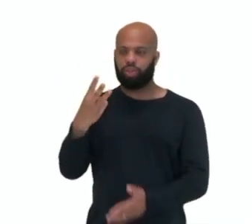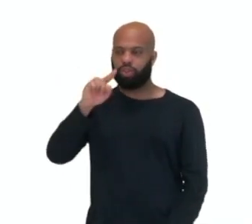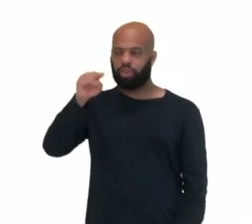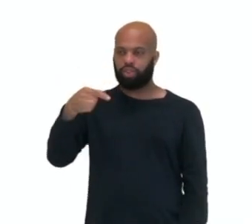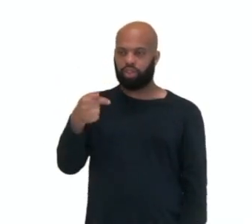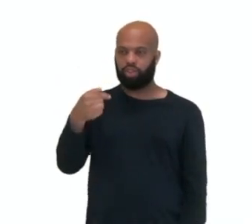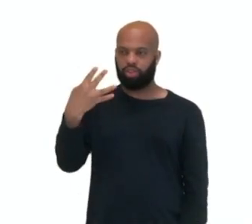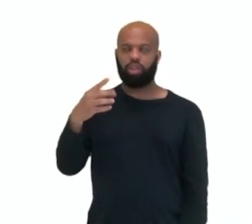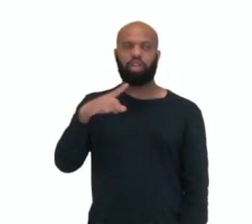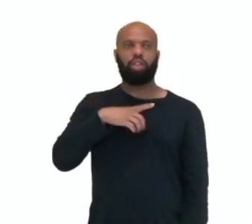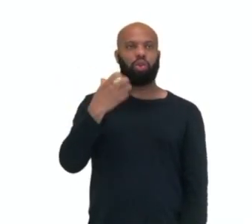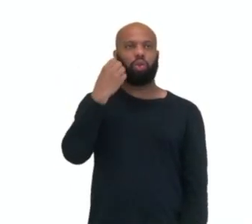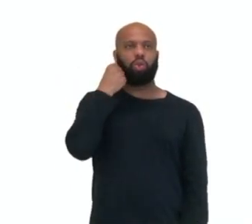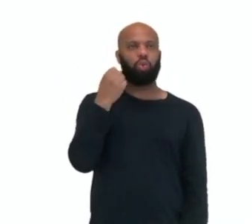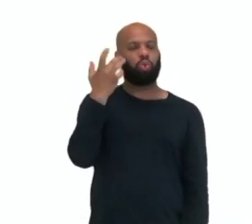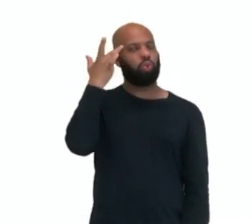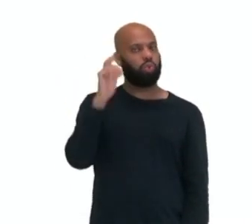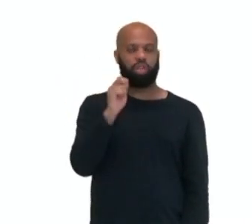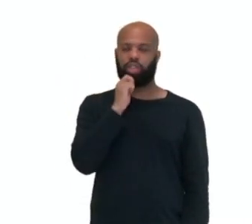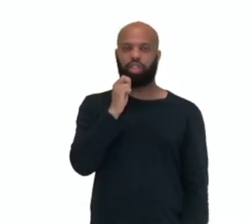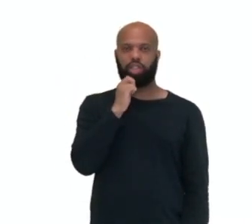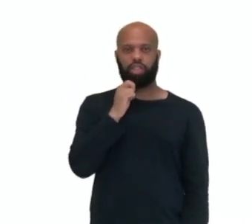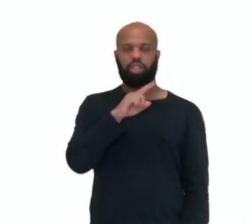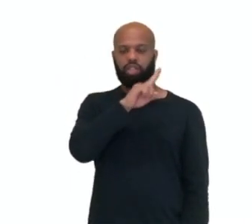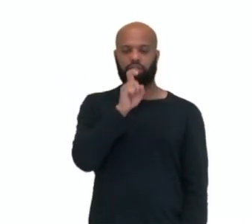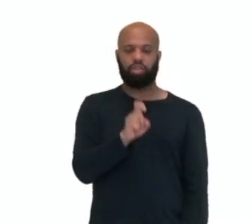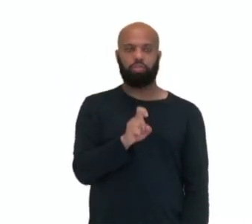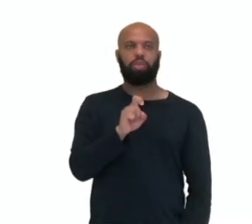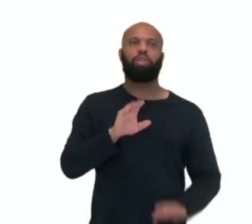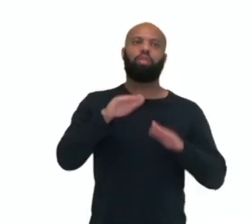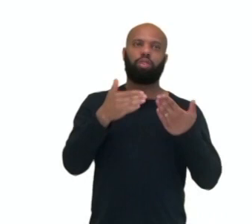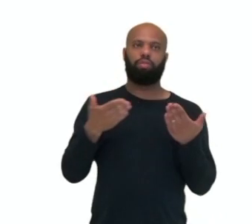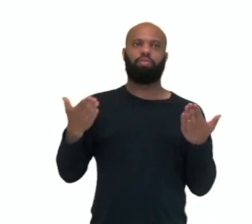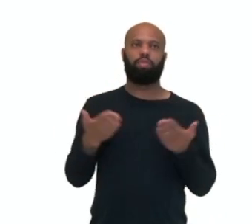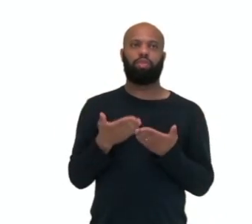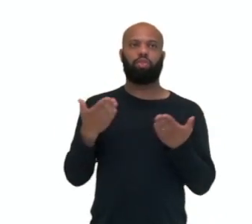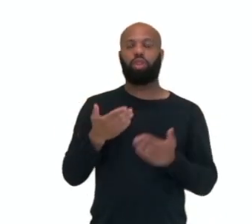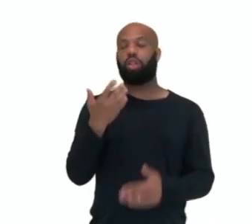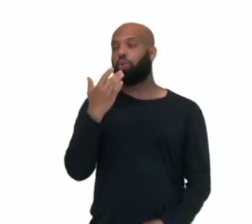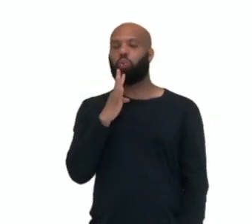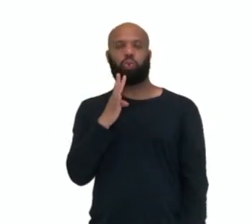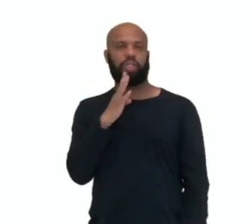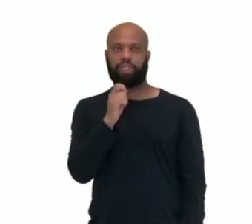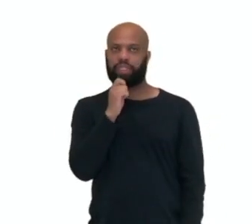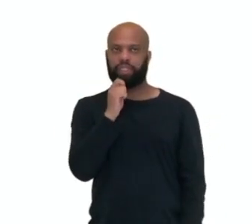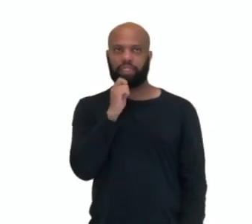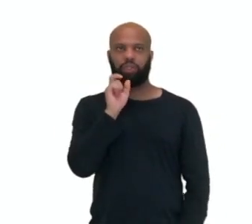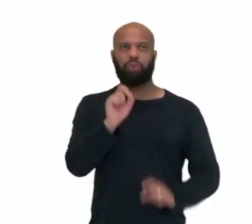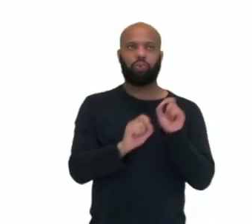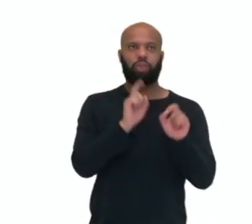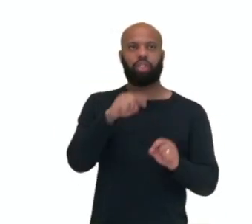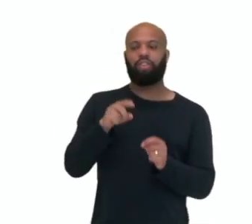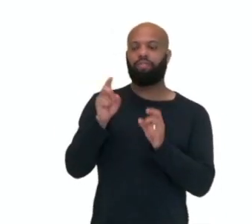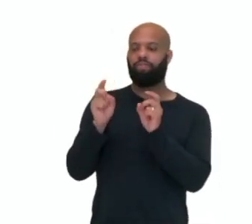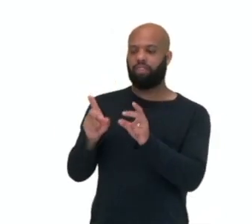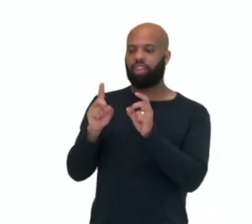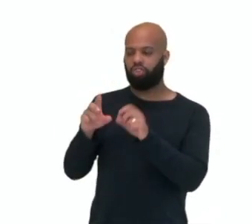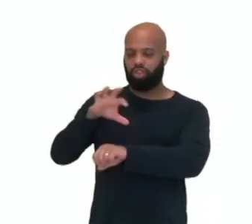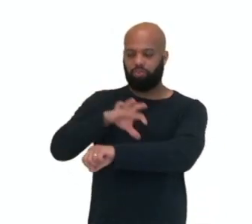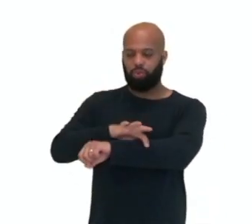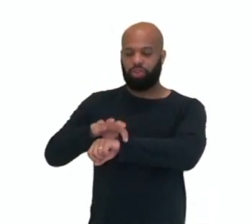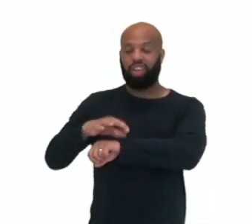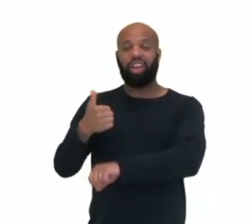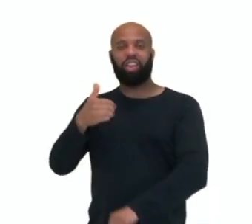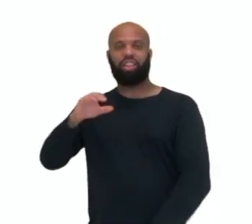o lucro não sabia, então é a nossa incógnita, portanto é o nosso valor que eu não conheço, é igual ao preço de venda, que é R$